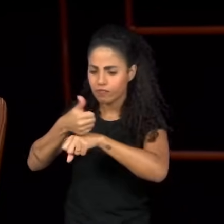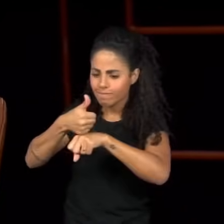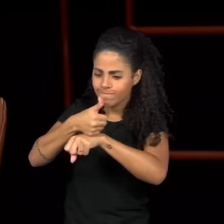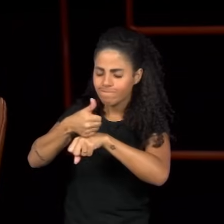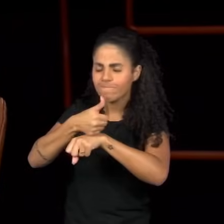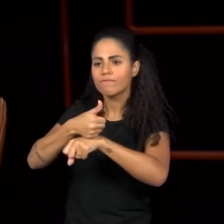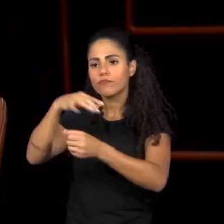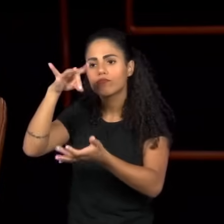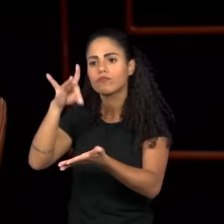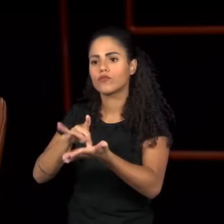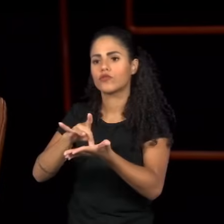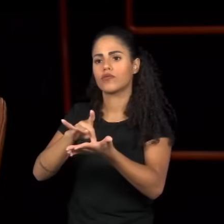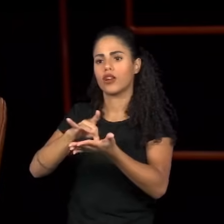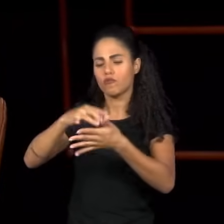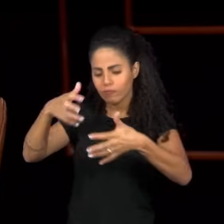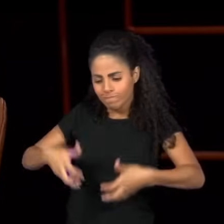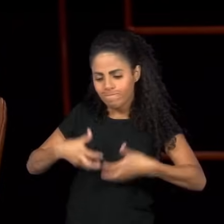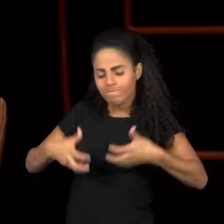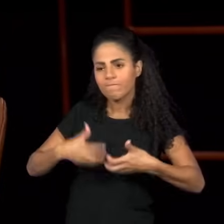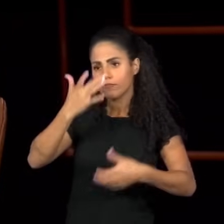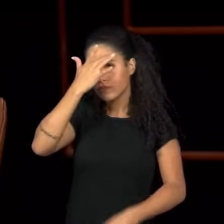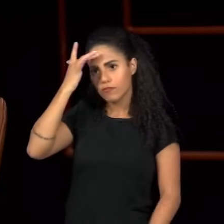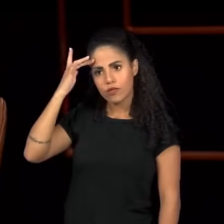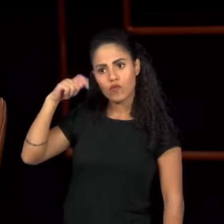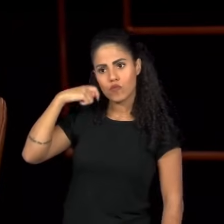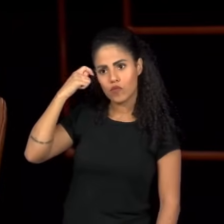que motiva um ator.